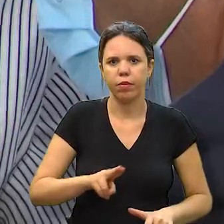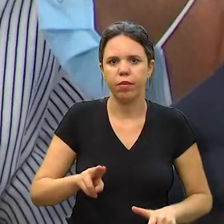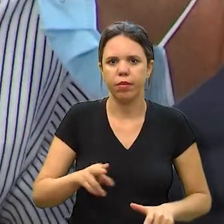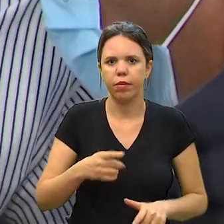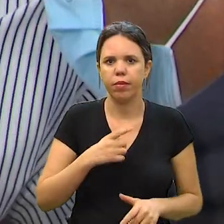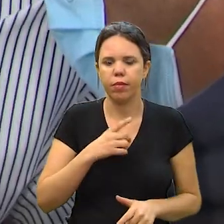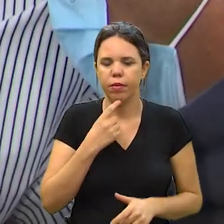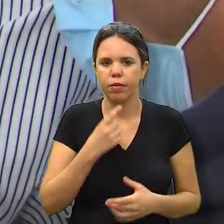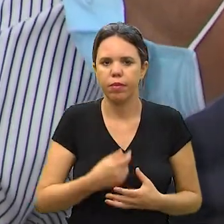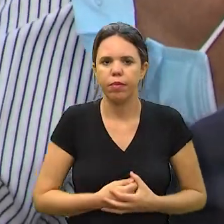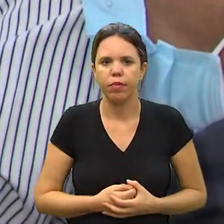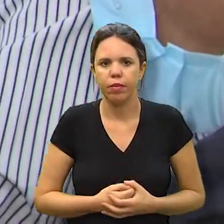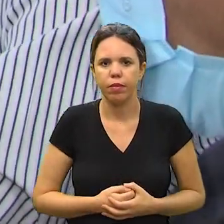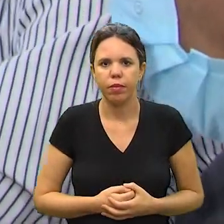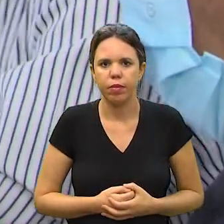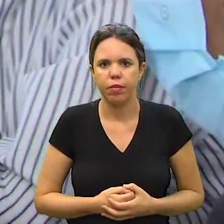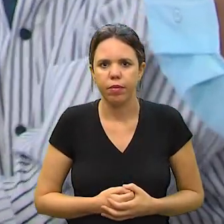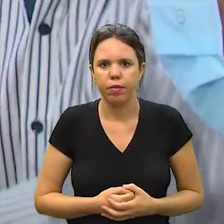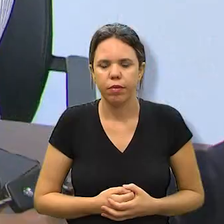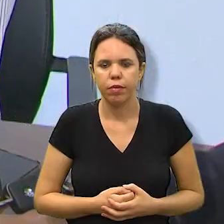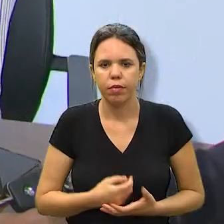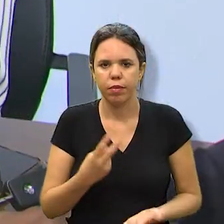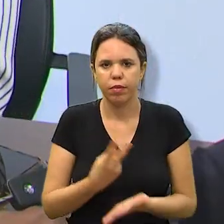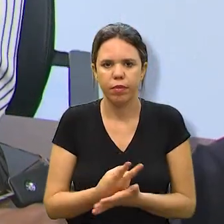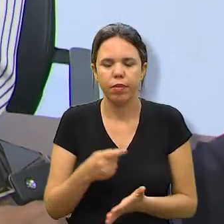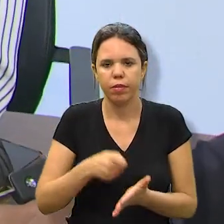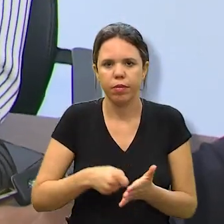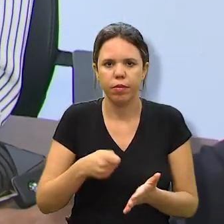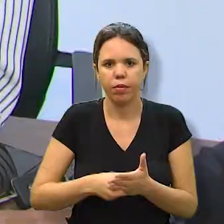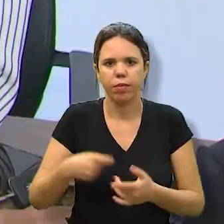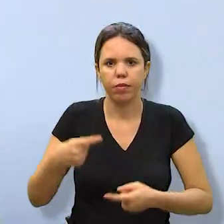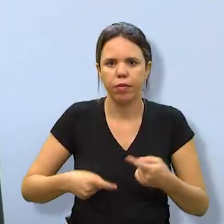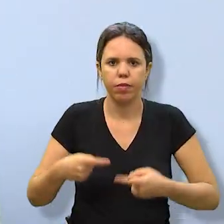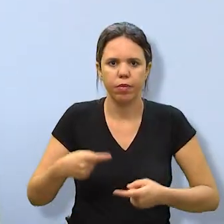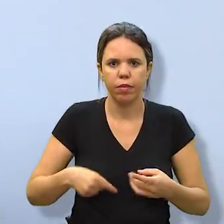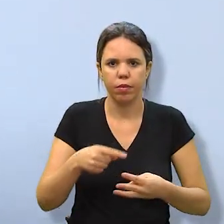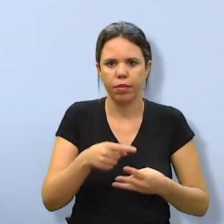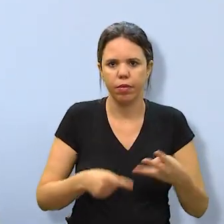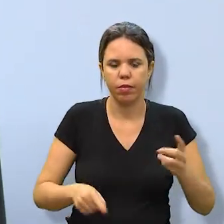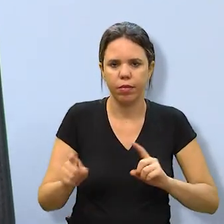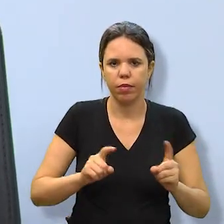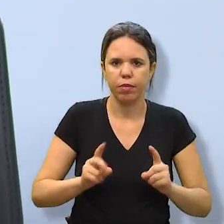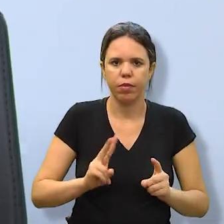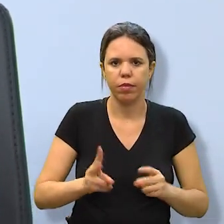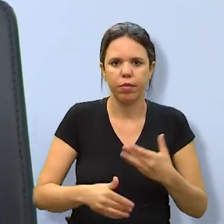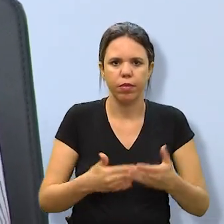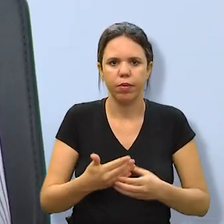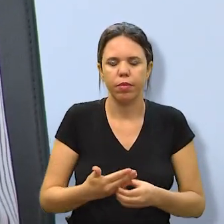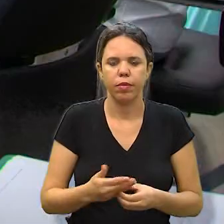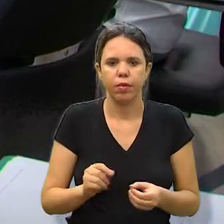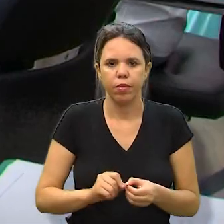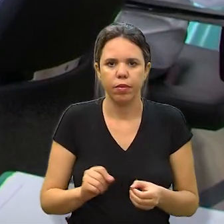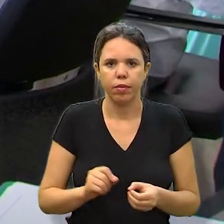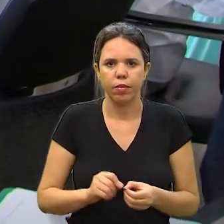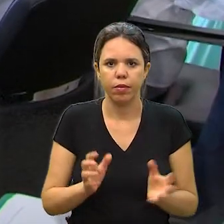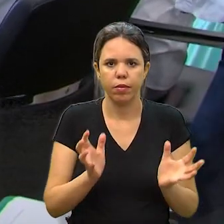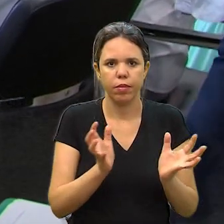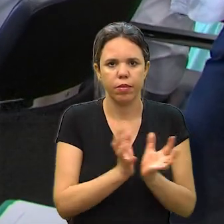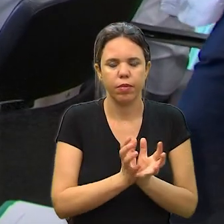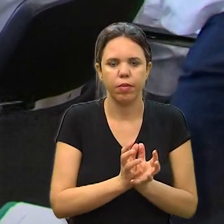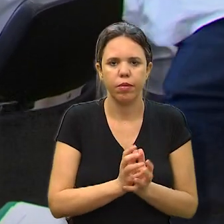e uso do solo no município de Campinas a mesma pauta foi discutida nas três reuniões seguintes